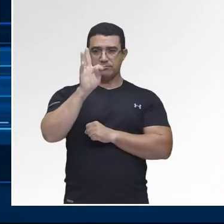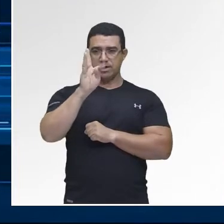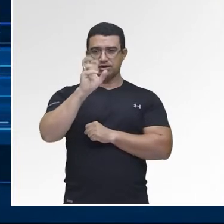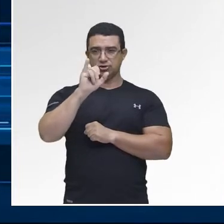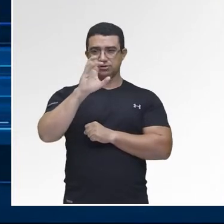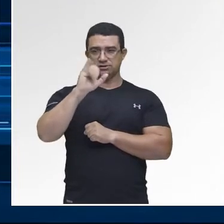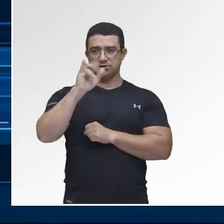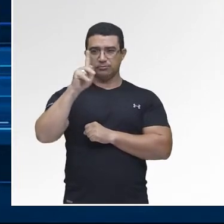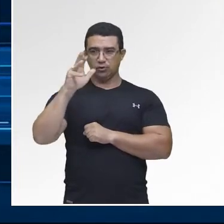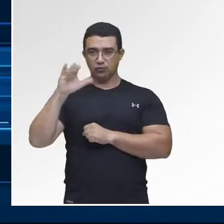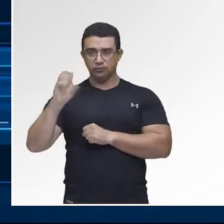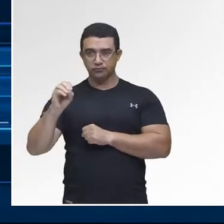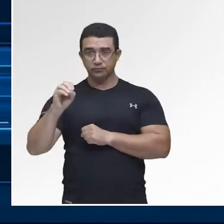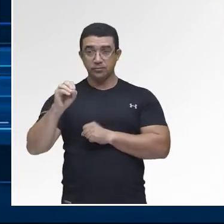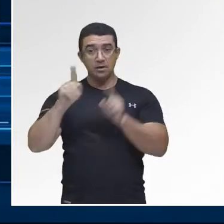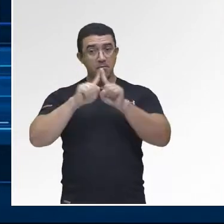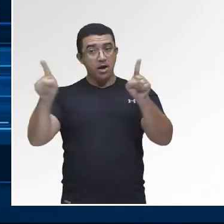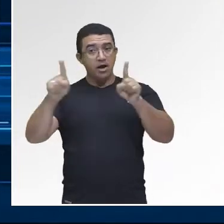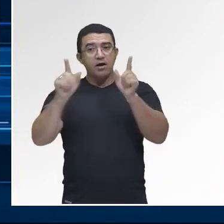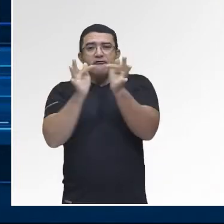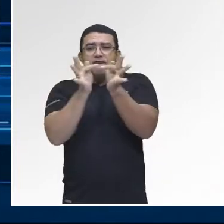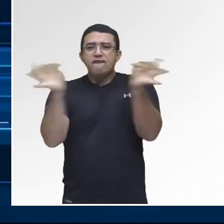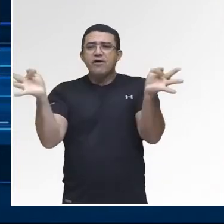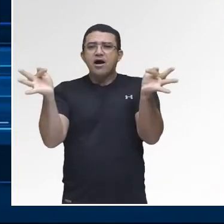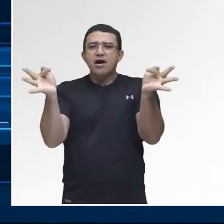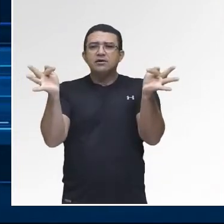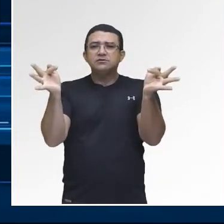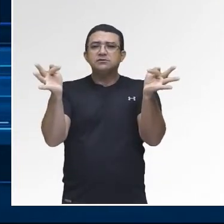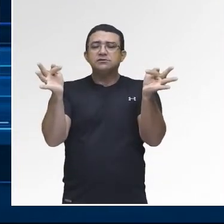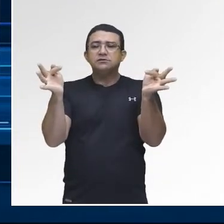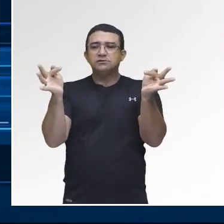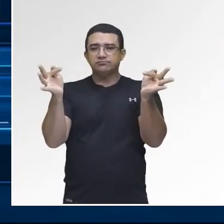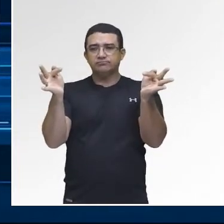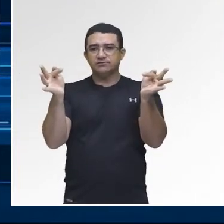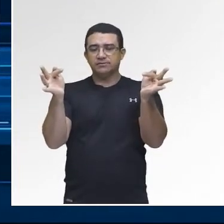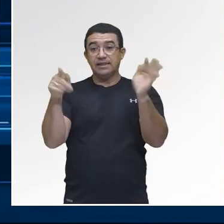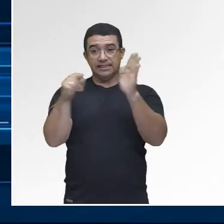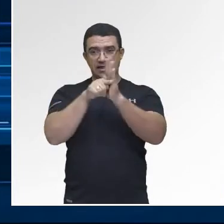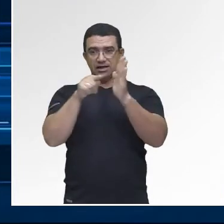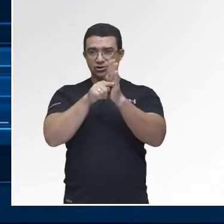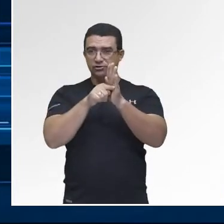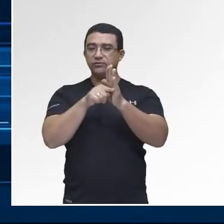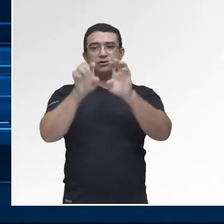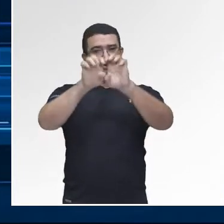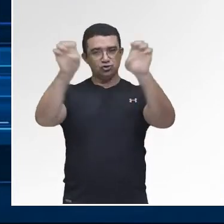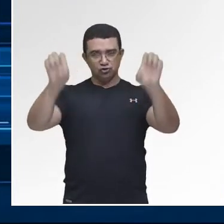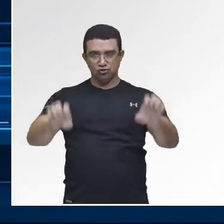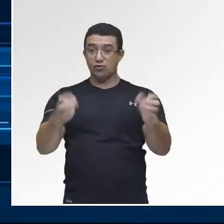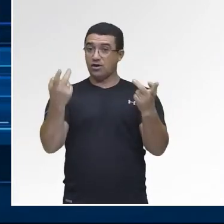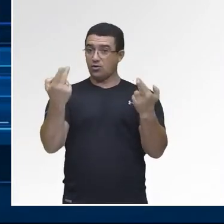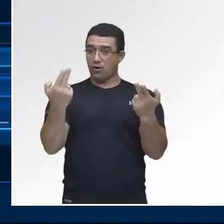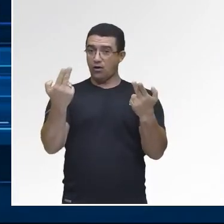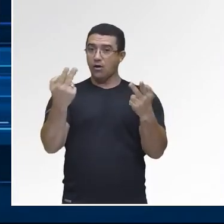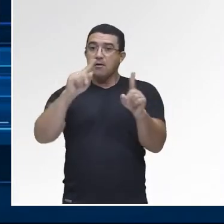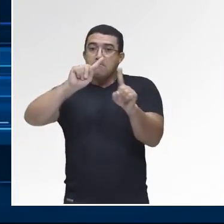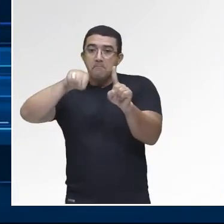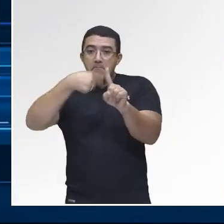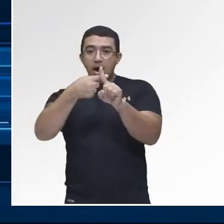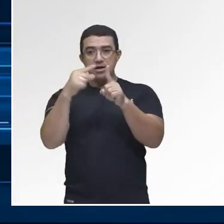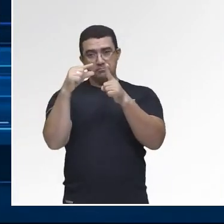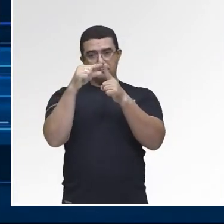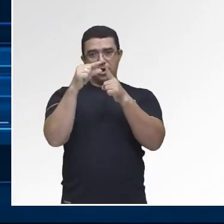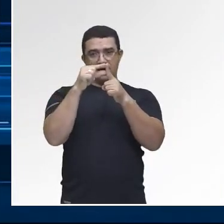particípio. Já nas frases negativas, continua a mesma estrutura, só que eu tenho, então, o acréscimo